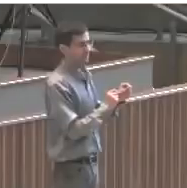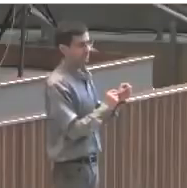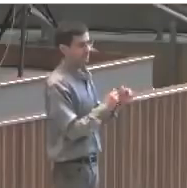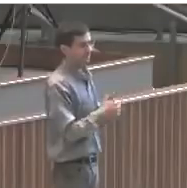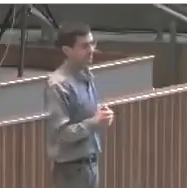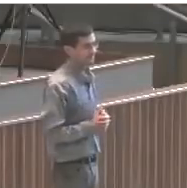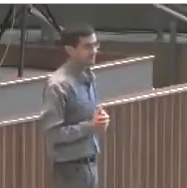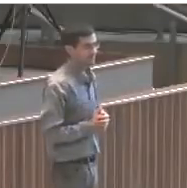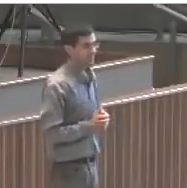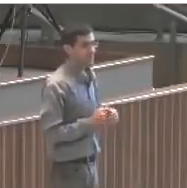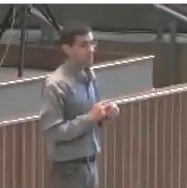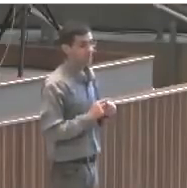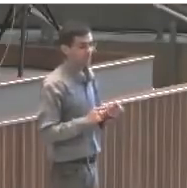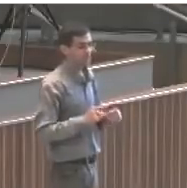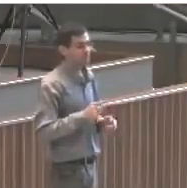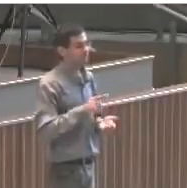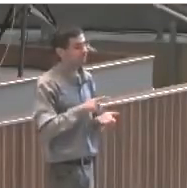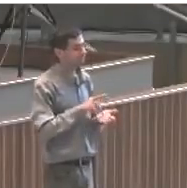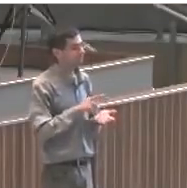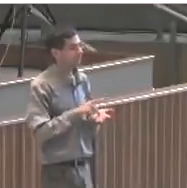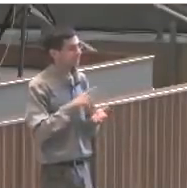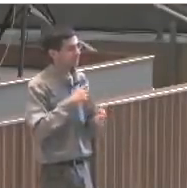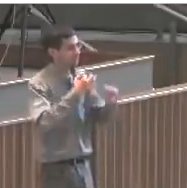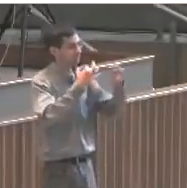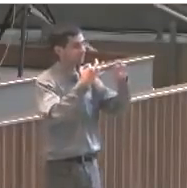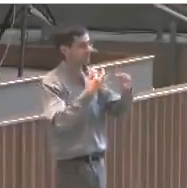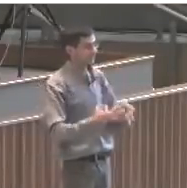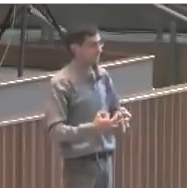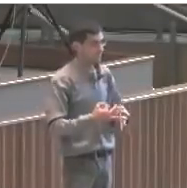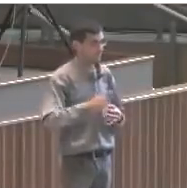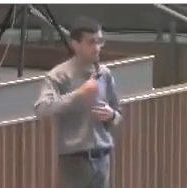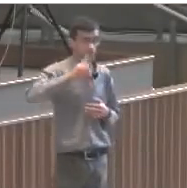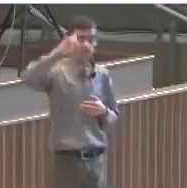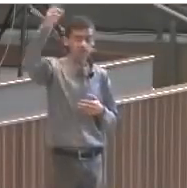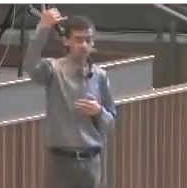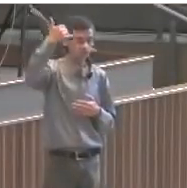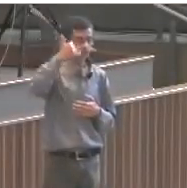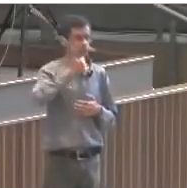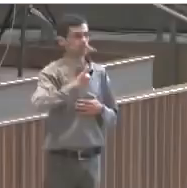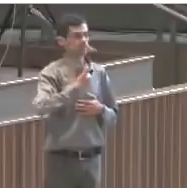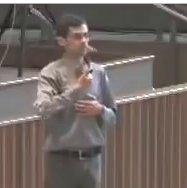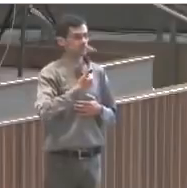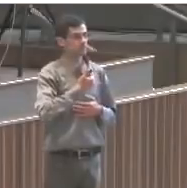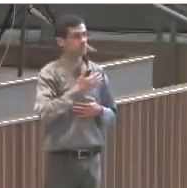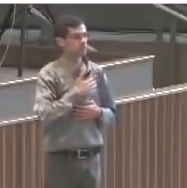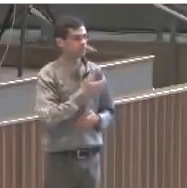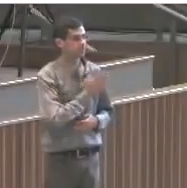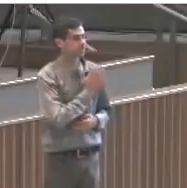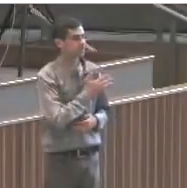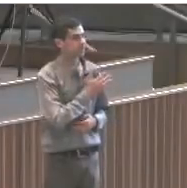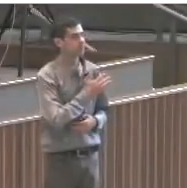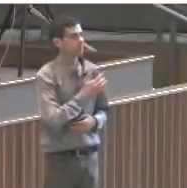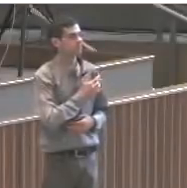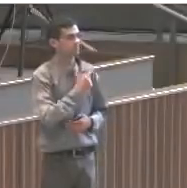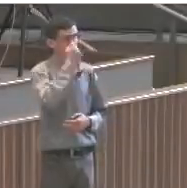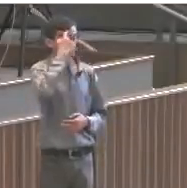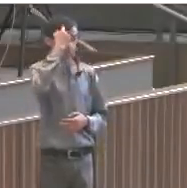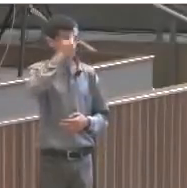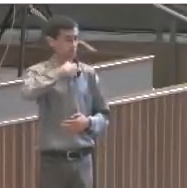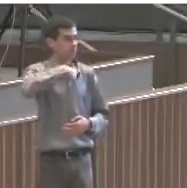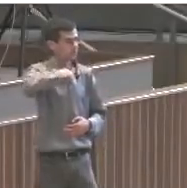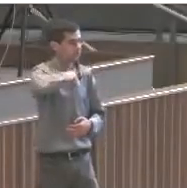mas eu tinha absoluta certeza que eu tinha ouvido uma voz a uma igreja de crente